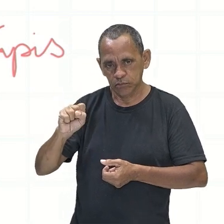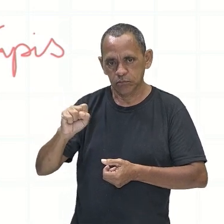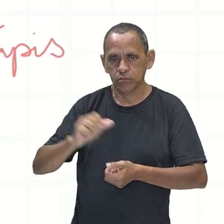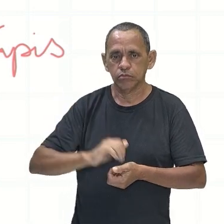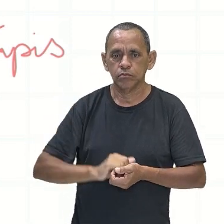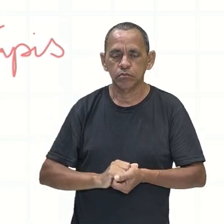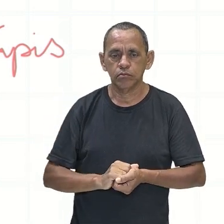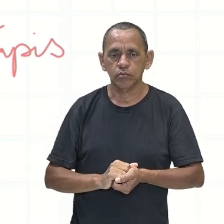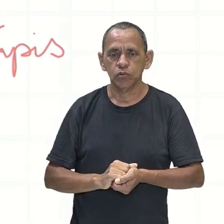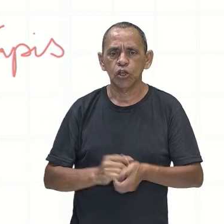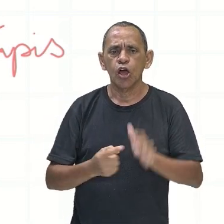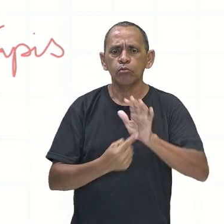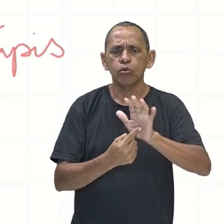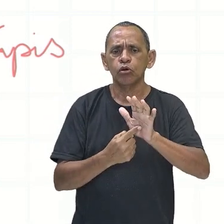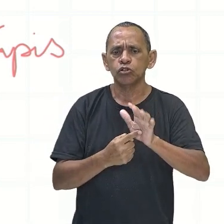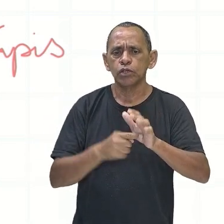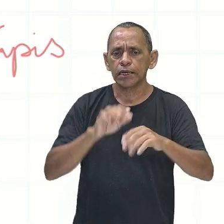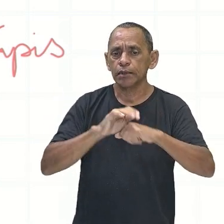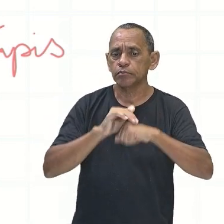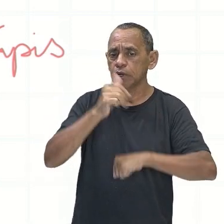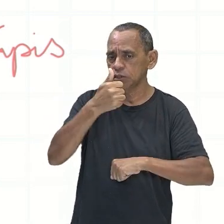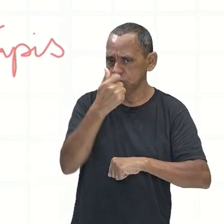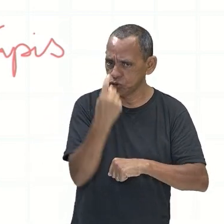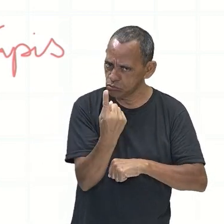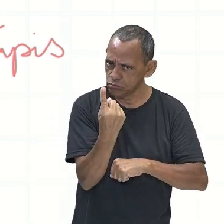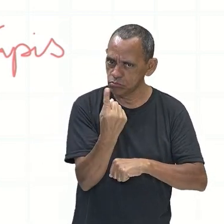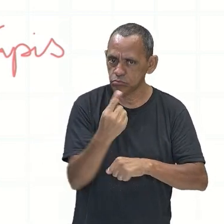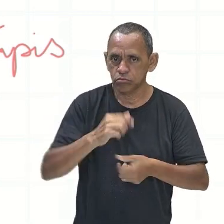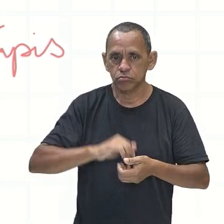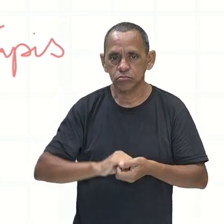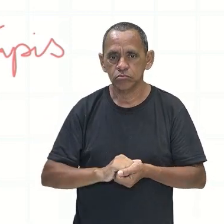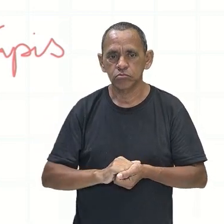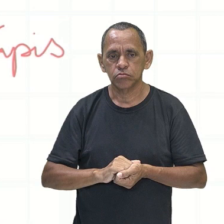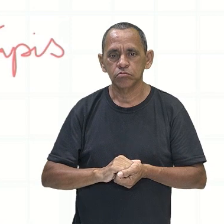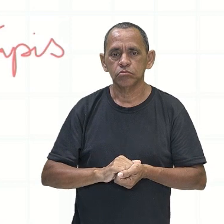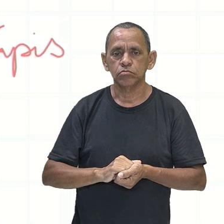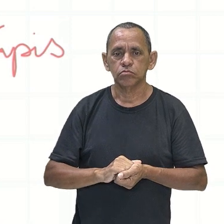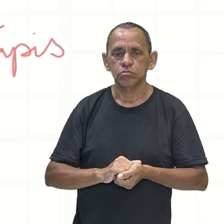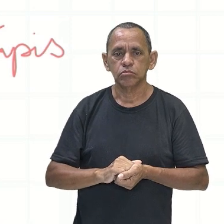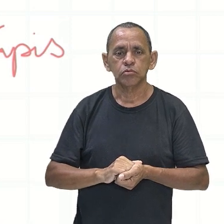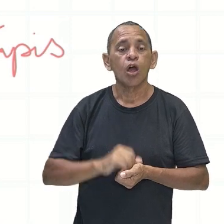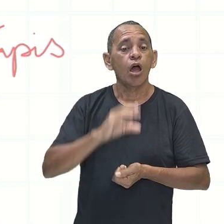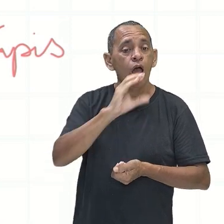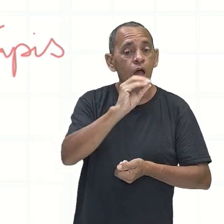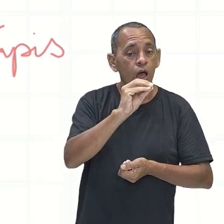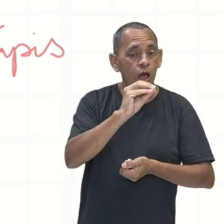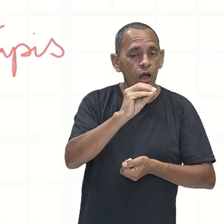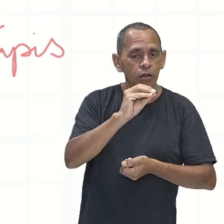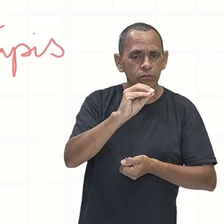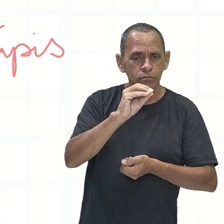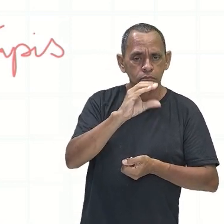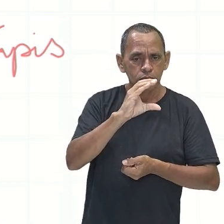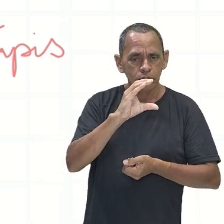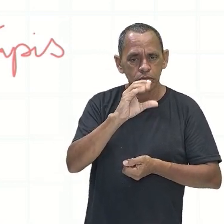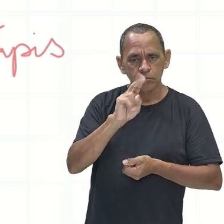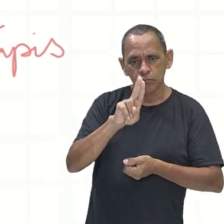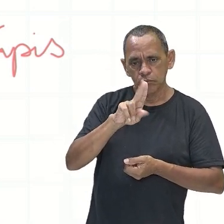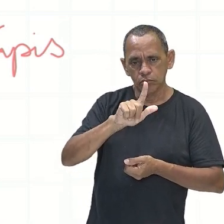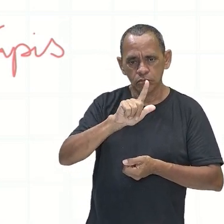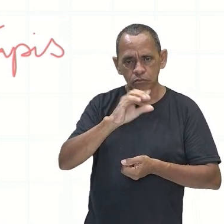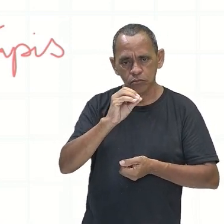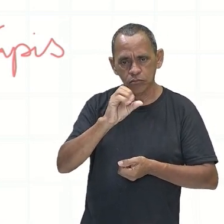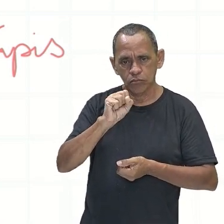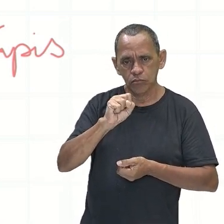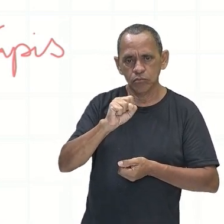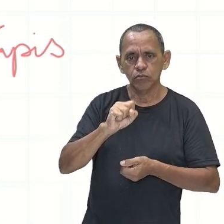mais de um, tá? Assim também vai acontecer com a palavra óculos. Aqui no caso é os óculos,